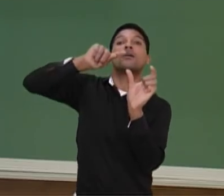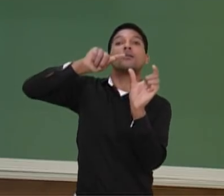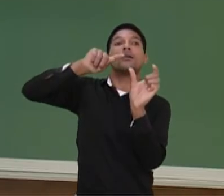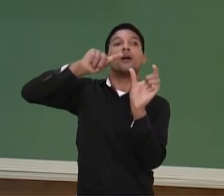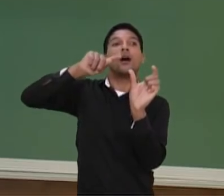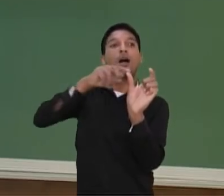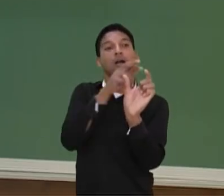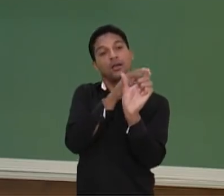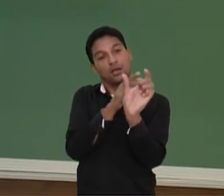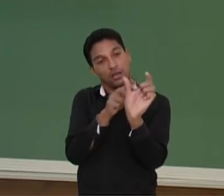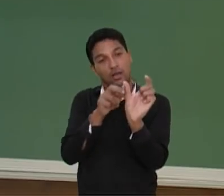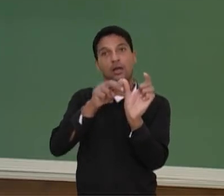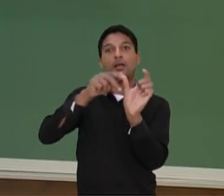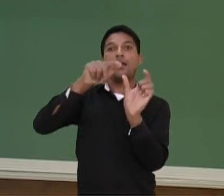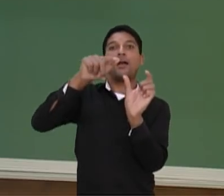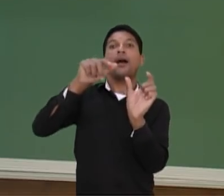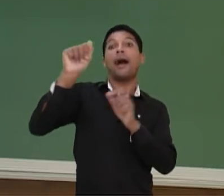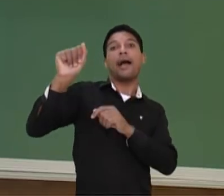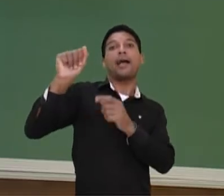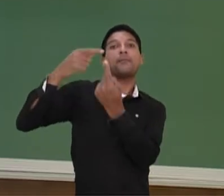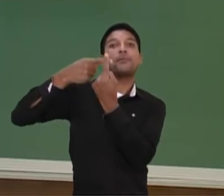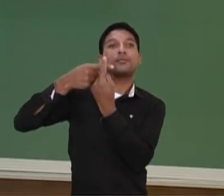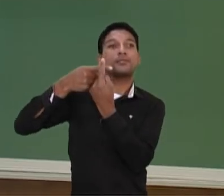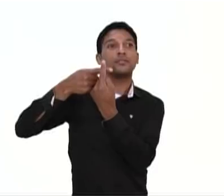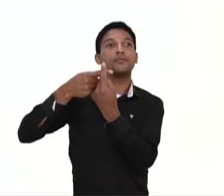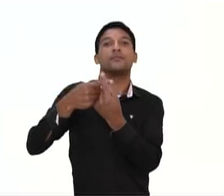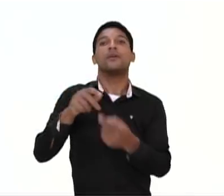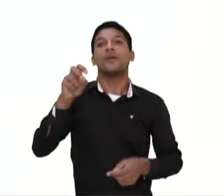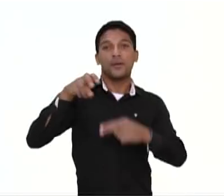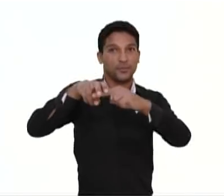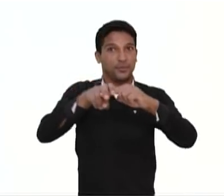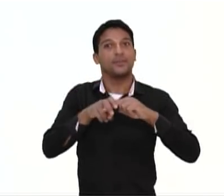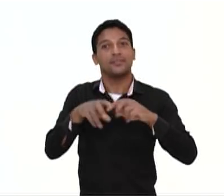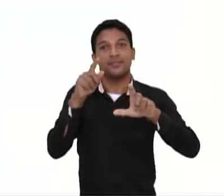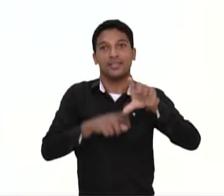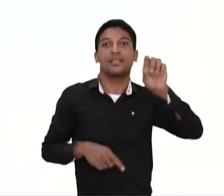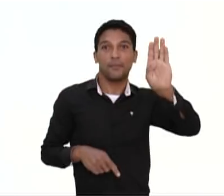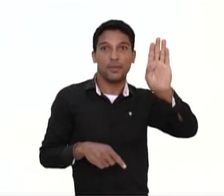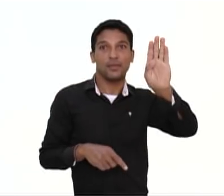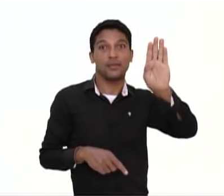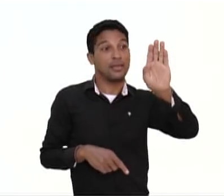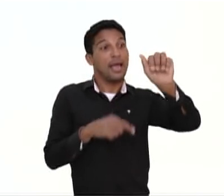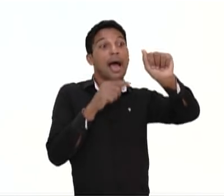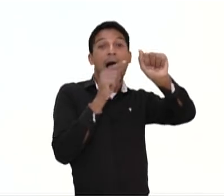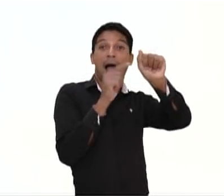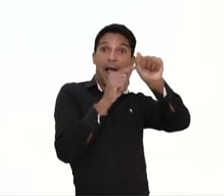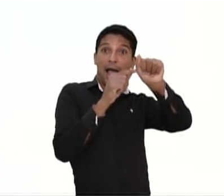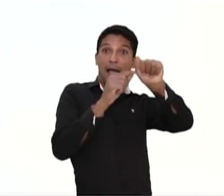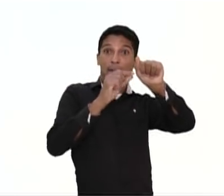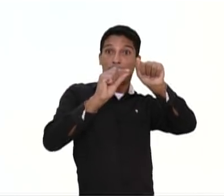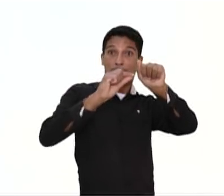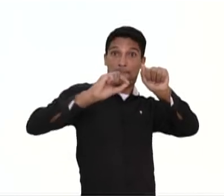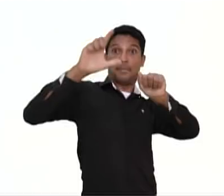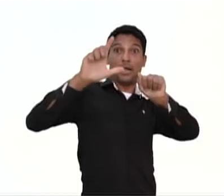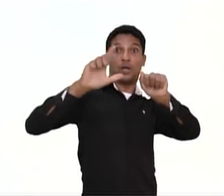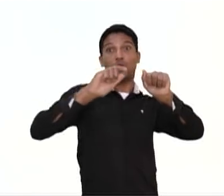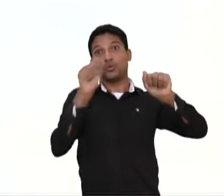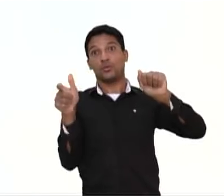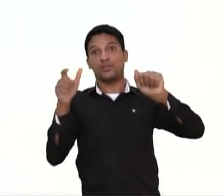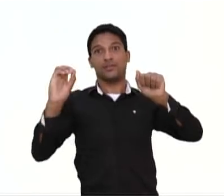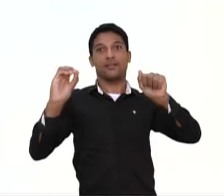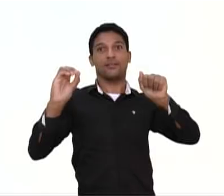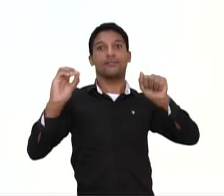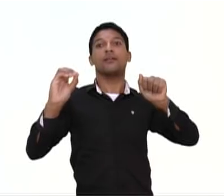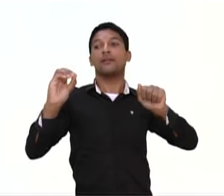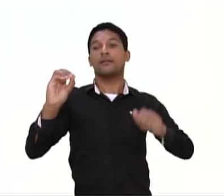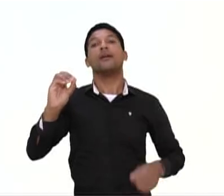cima, eu tenho o A positivo. Então, nós temos a letra B, o A maior que zero e o B menor que zero,